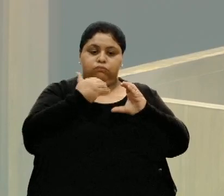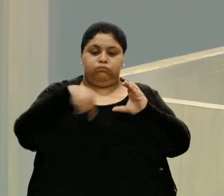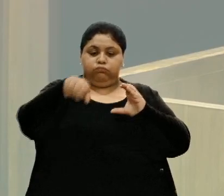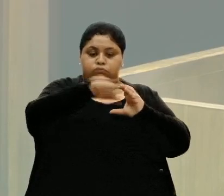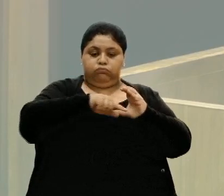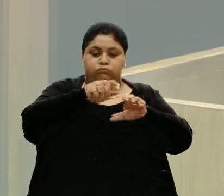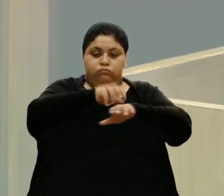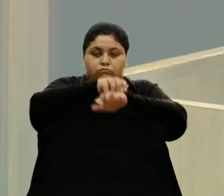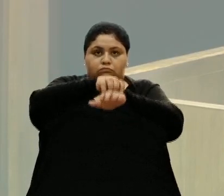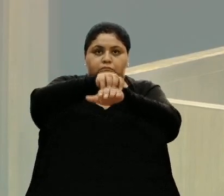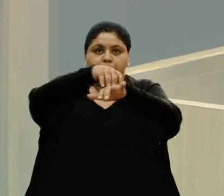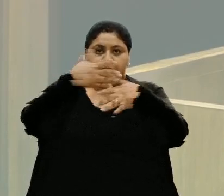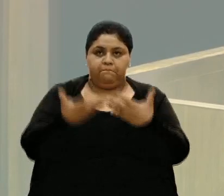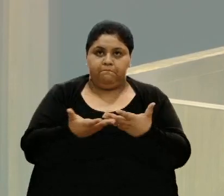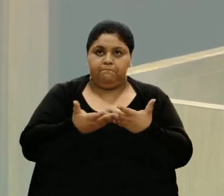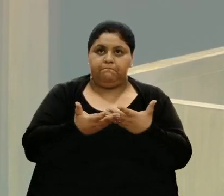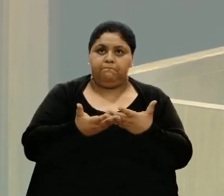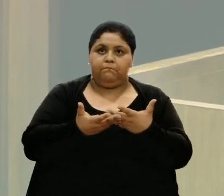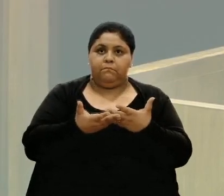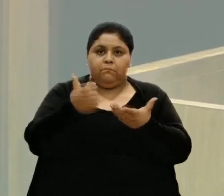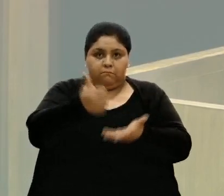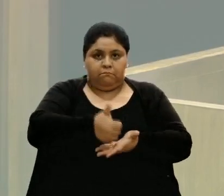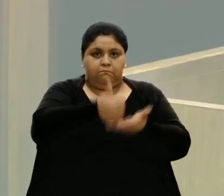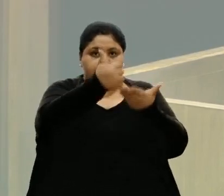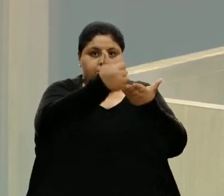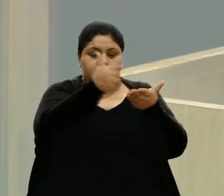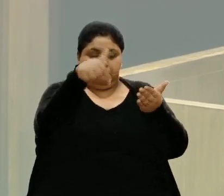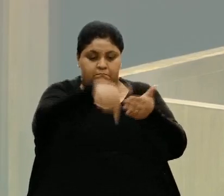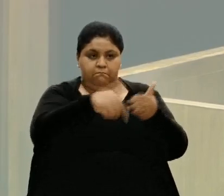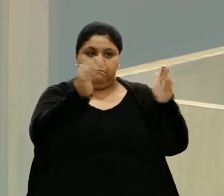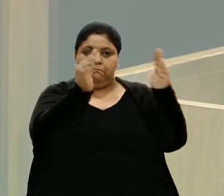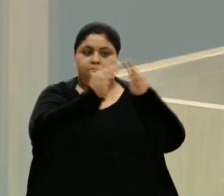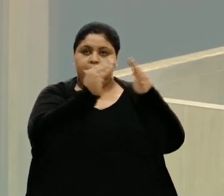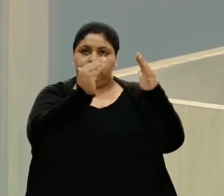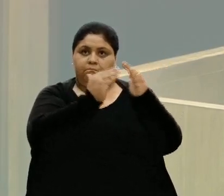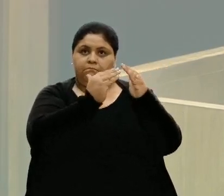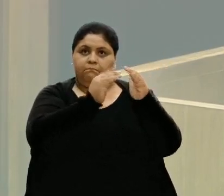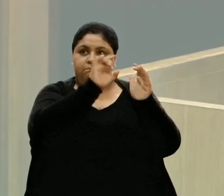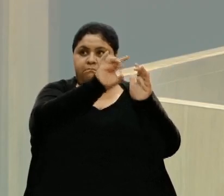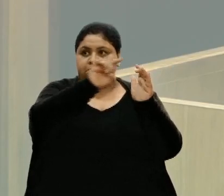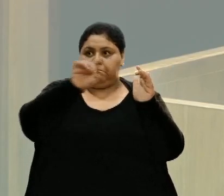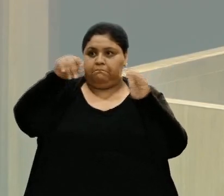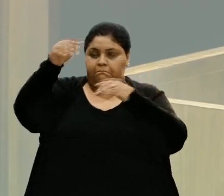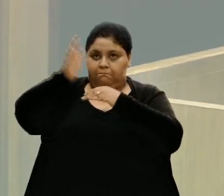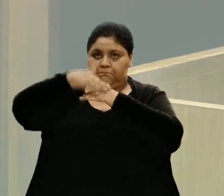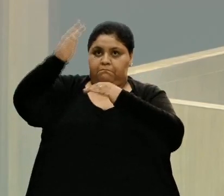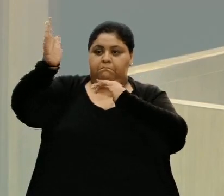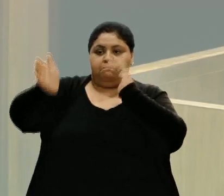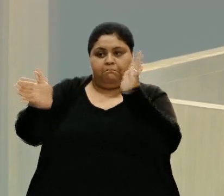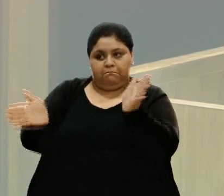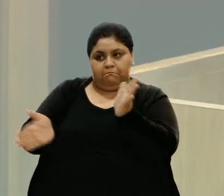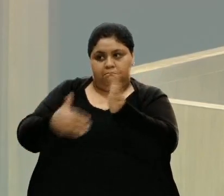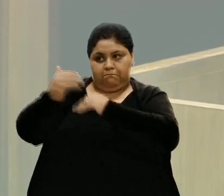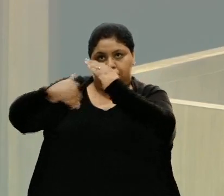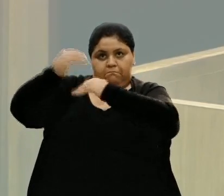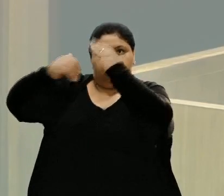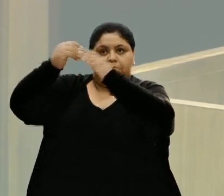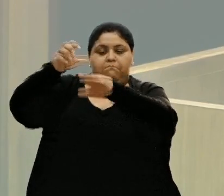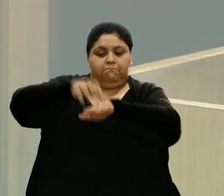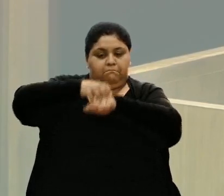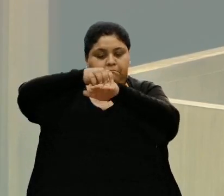turistas. Contamos com o apoio dessa casa para cada vez mais desenvolvermos este roteiro